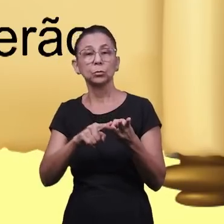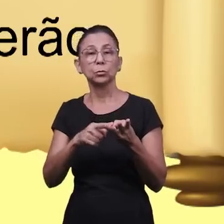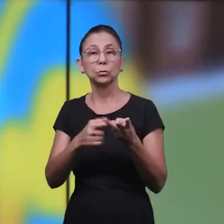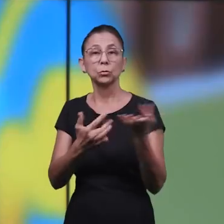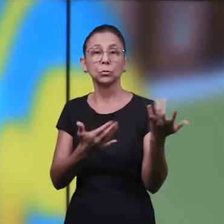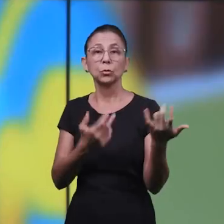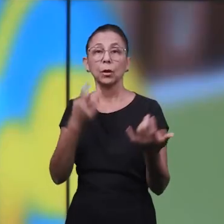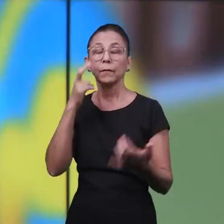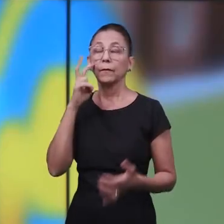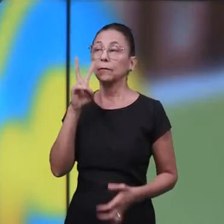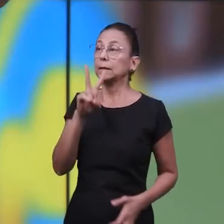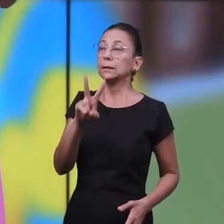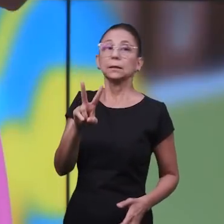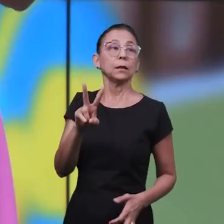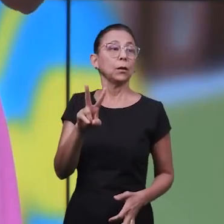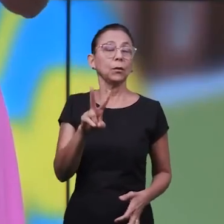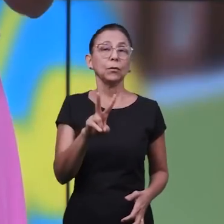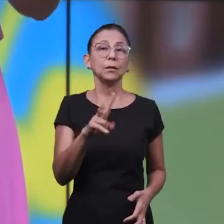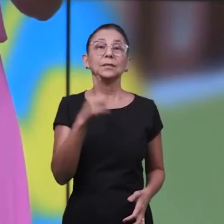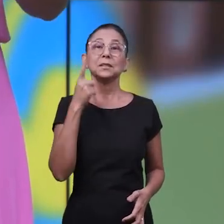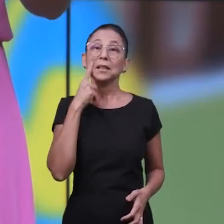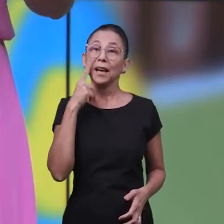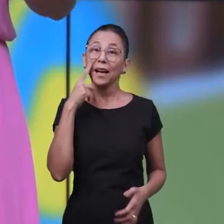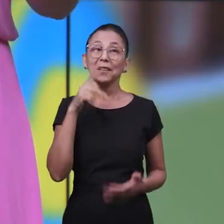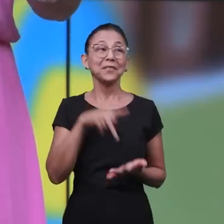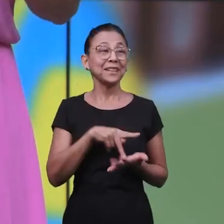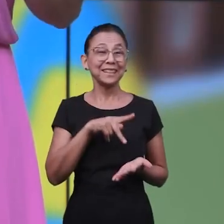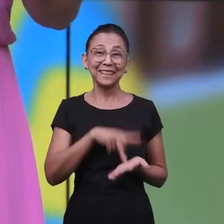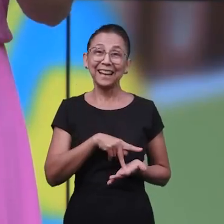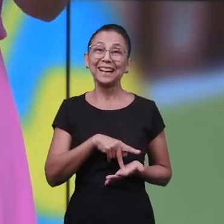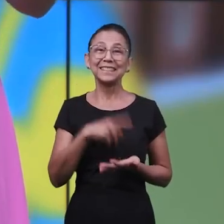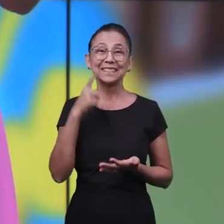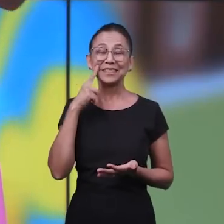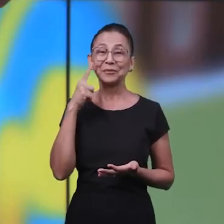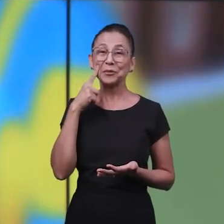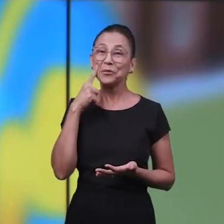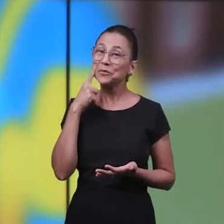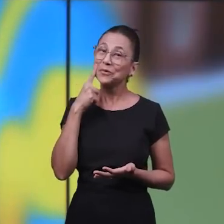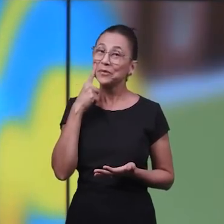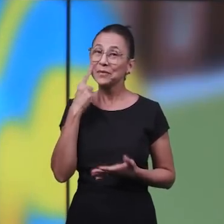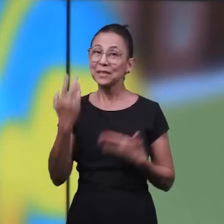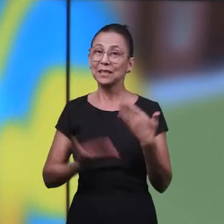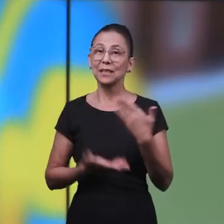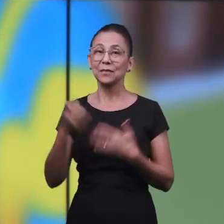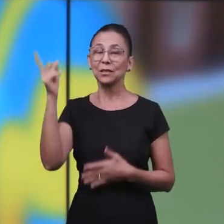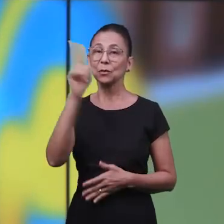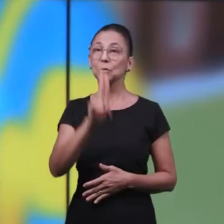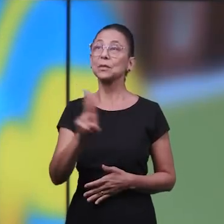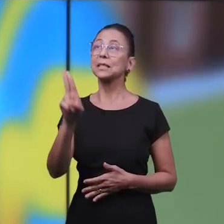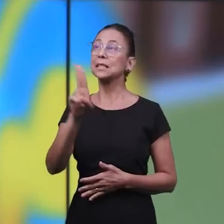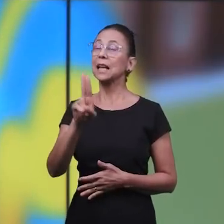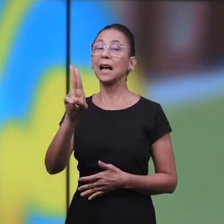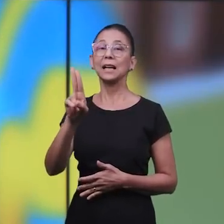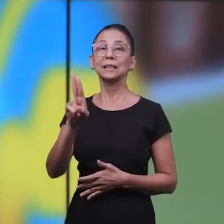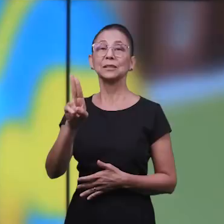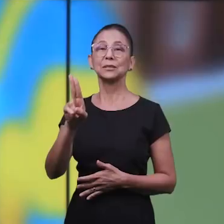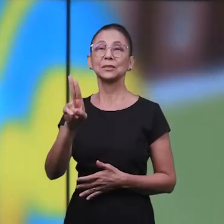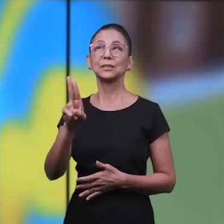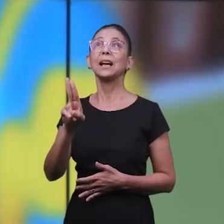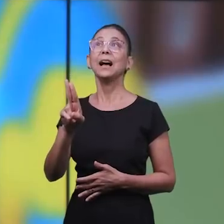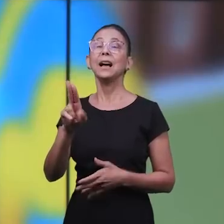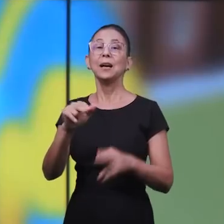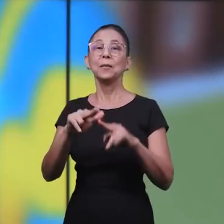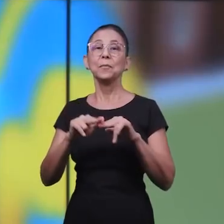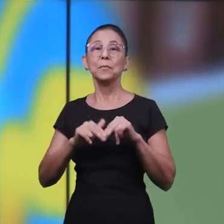visões. E é isso que temos visto acontecer. Muitos servos têm sido usados pelo Senhor, cheios do